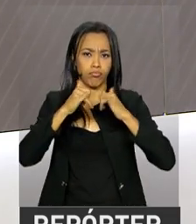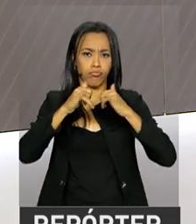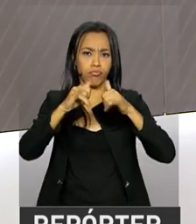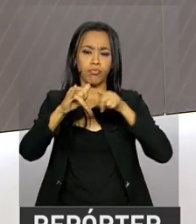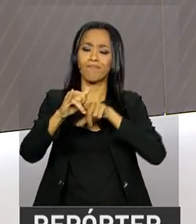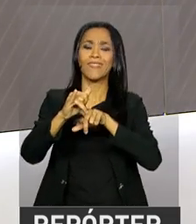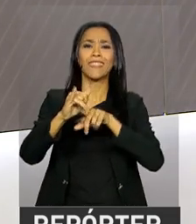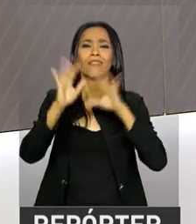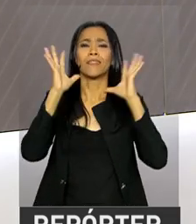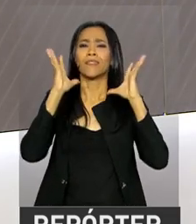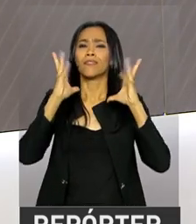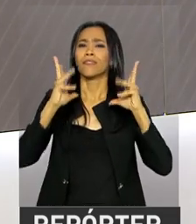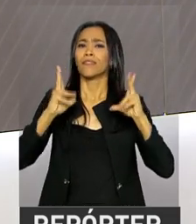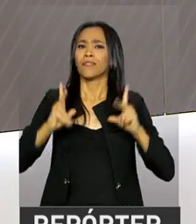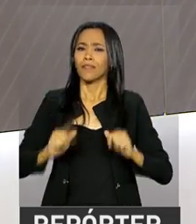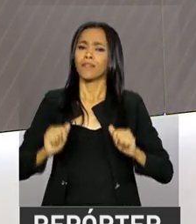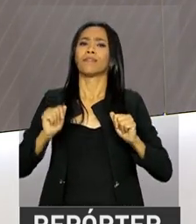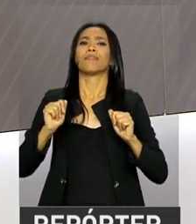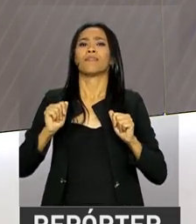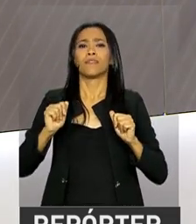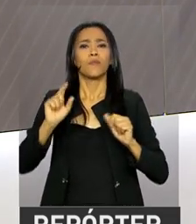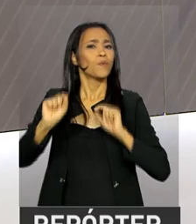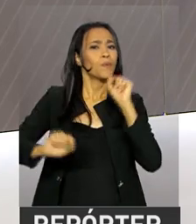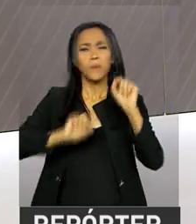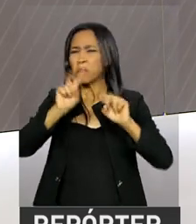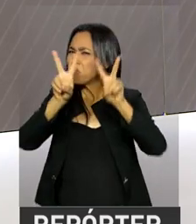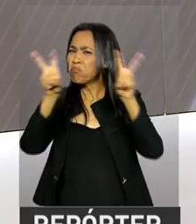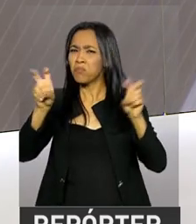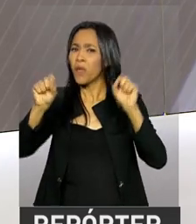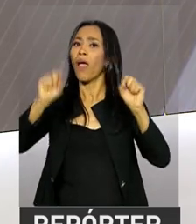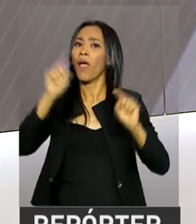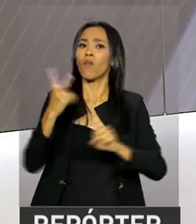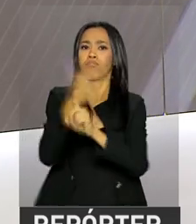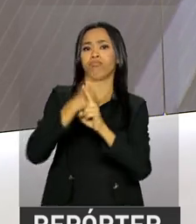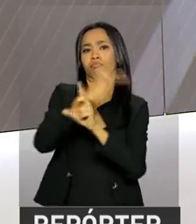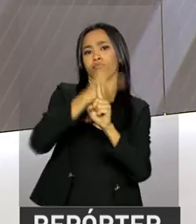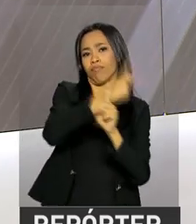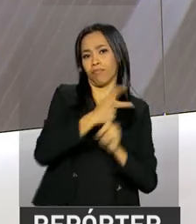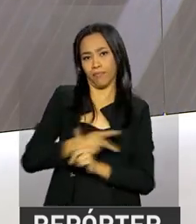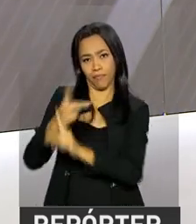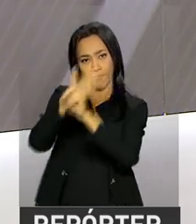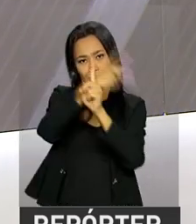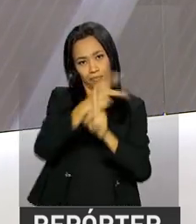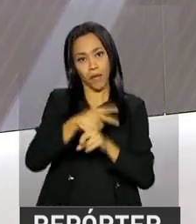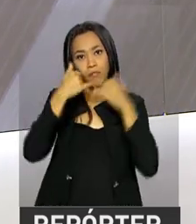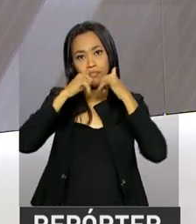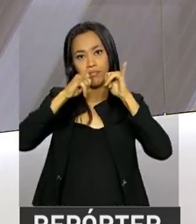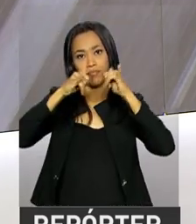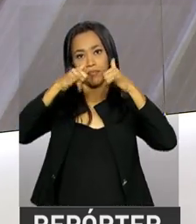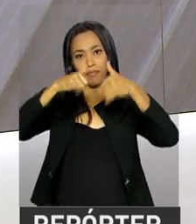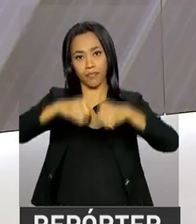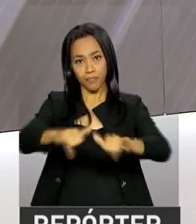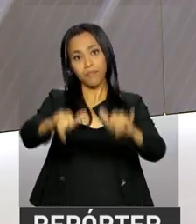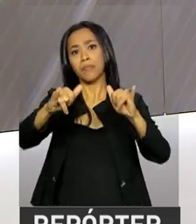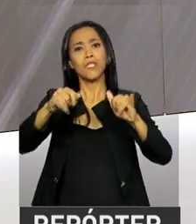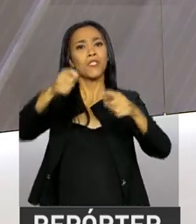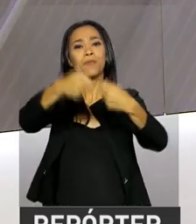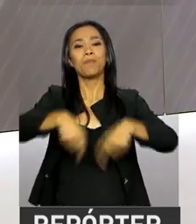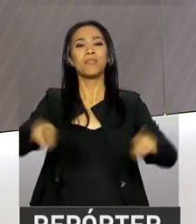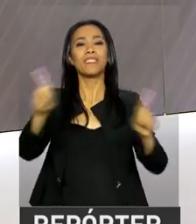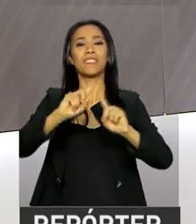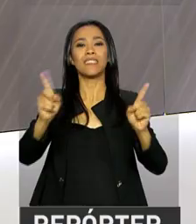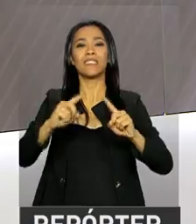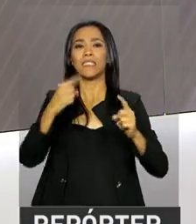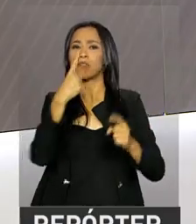totalmente limpa e renovável. Estamos falando do vento e da energia eólica que é produzida sem qualquer tipo